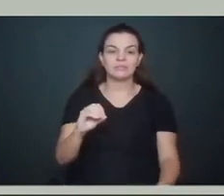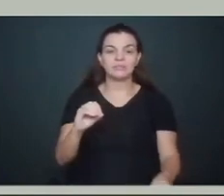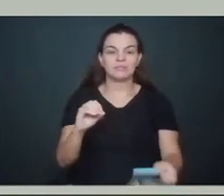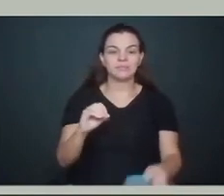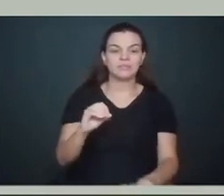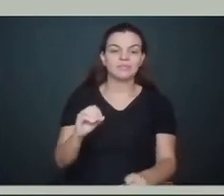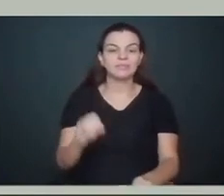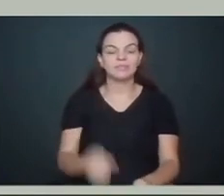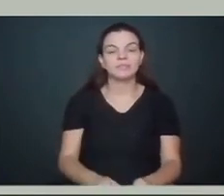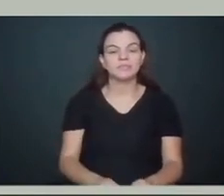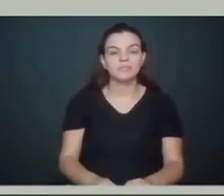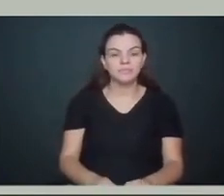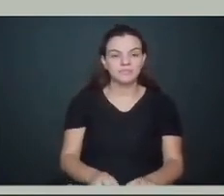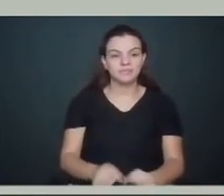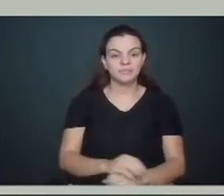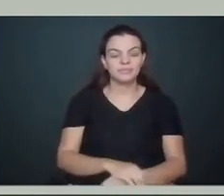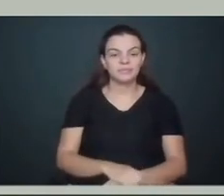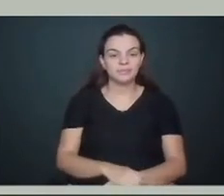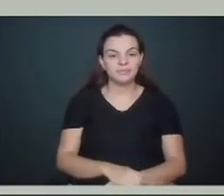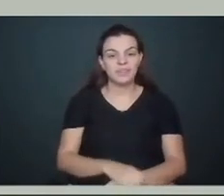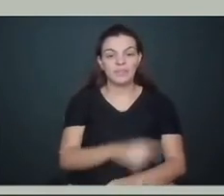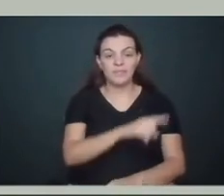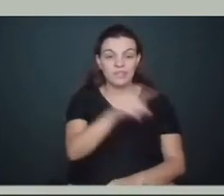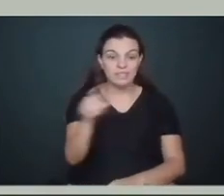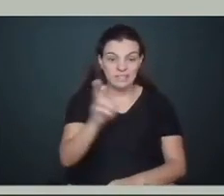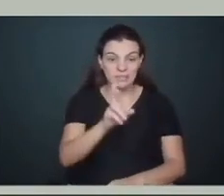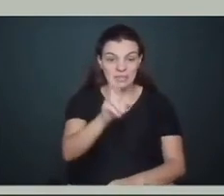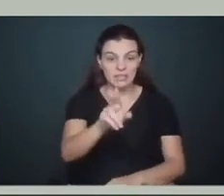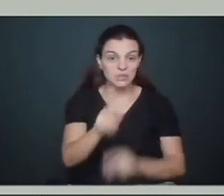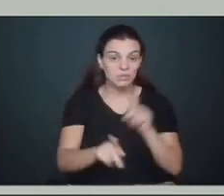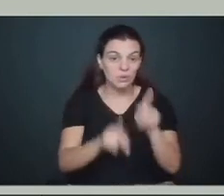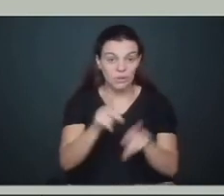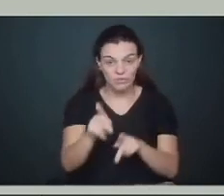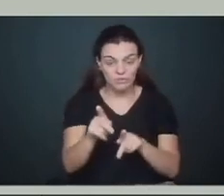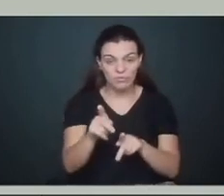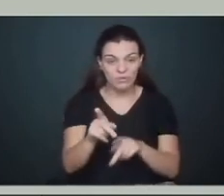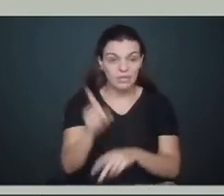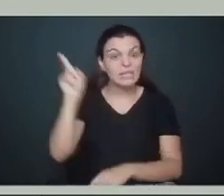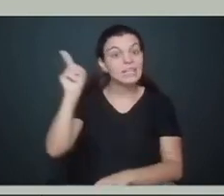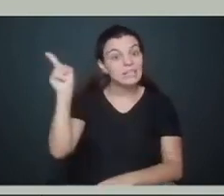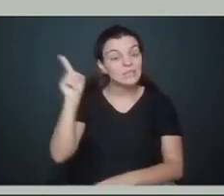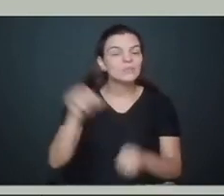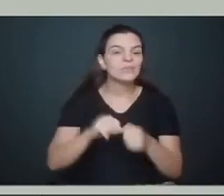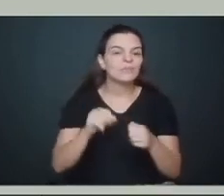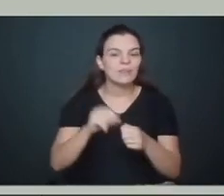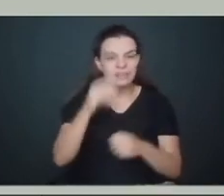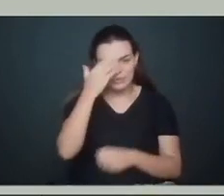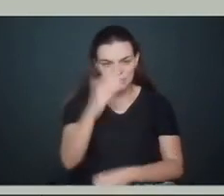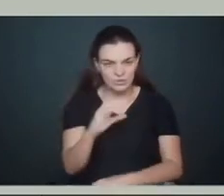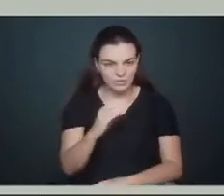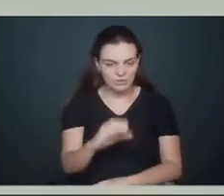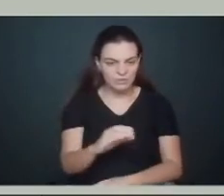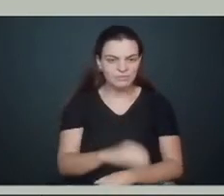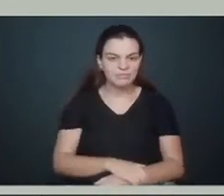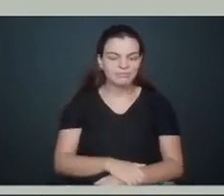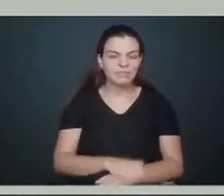que me paga, vocês são representantes do povo. Isto está sendo feito em Curitiba. Isso é bem pertinho de casa.